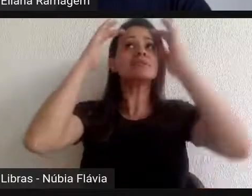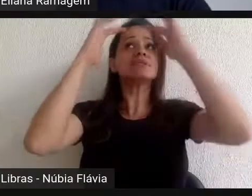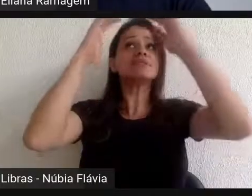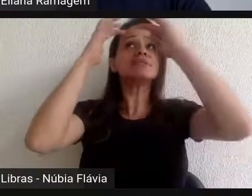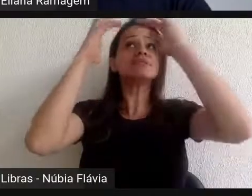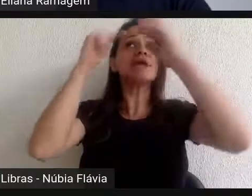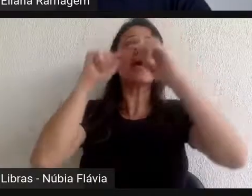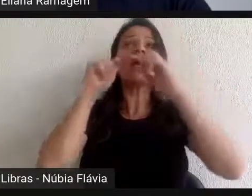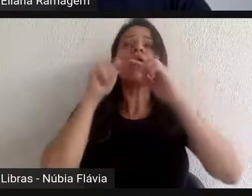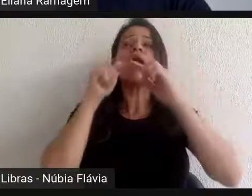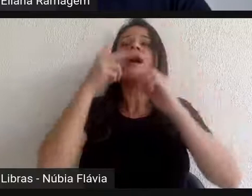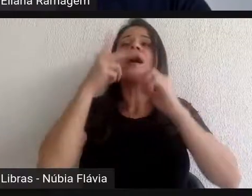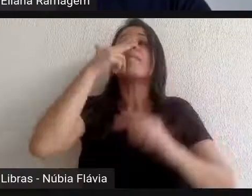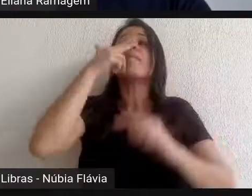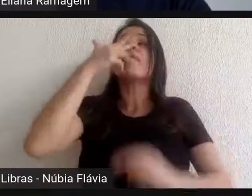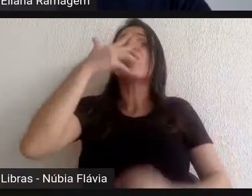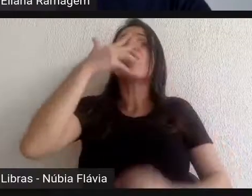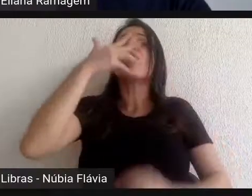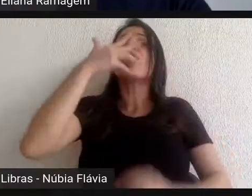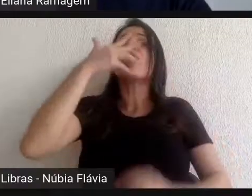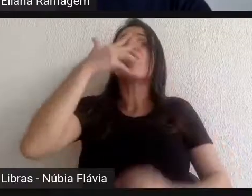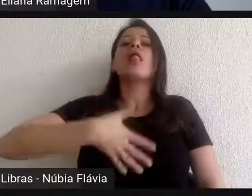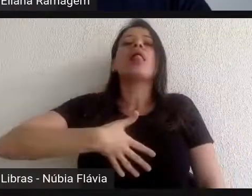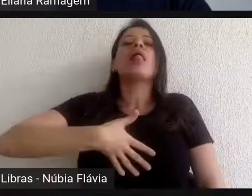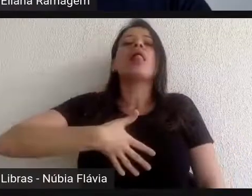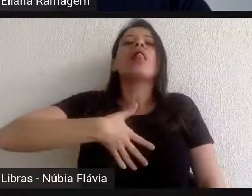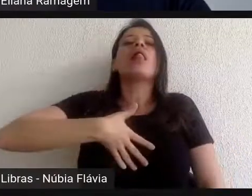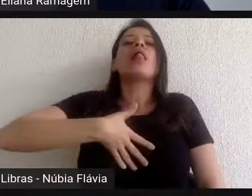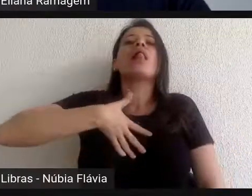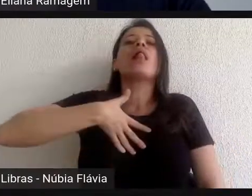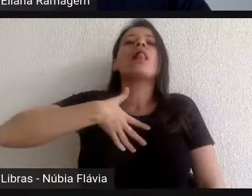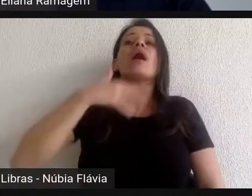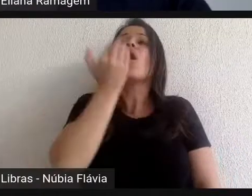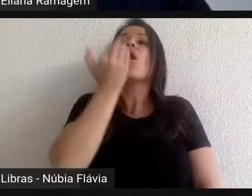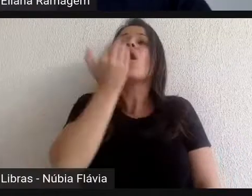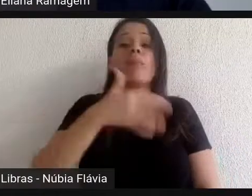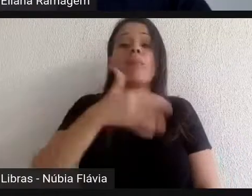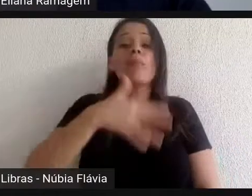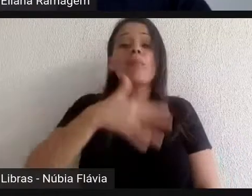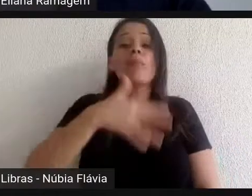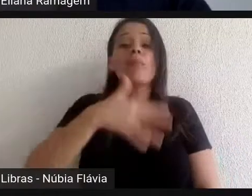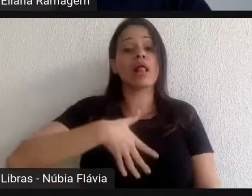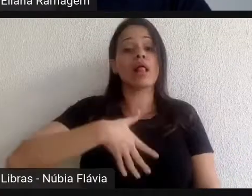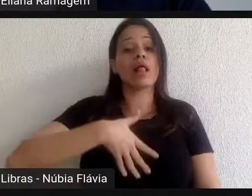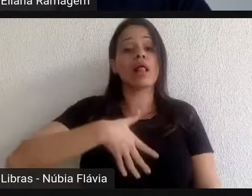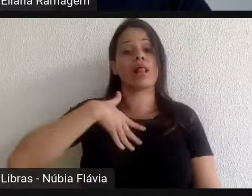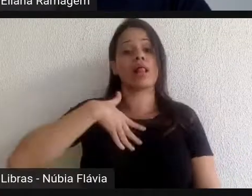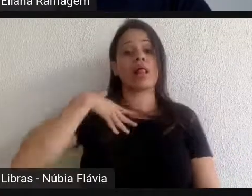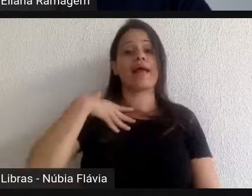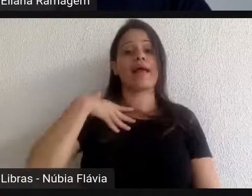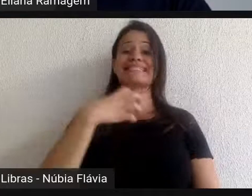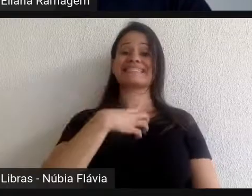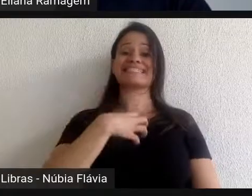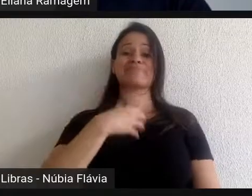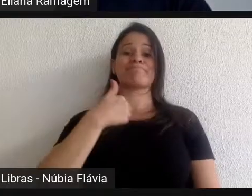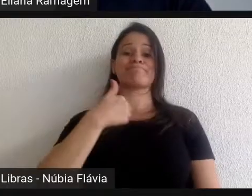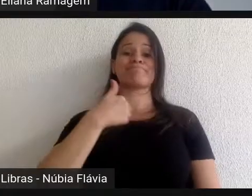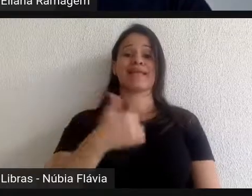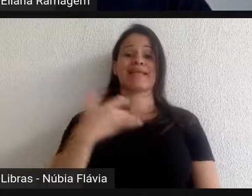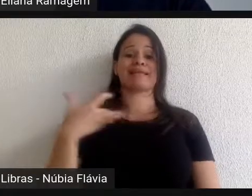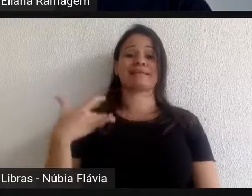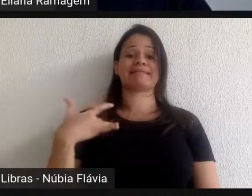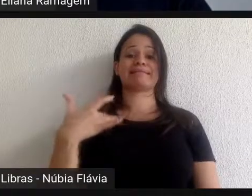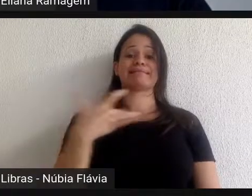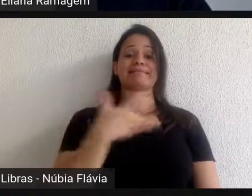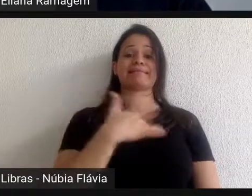produza os neurotransmissores que nos dão a sensação de bem-estar. a dopamina e a serotonina,